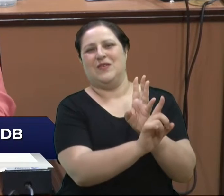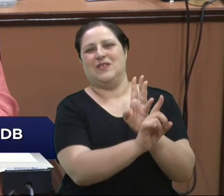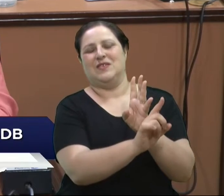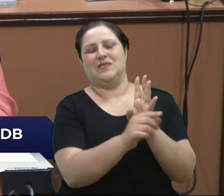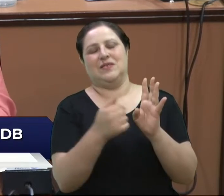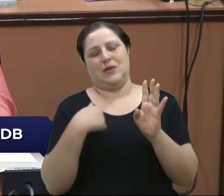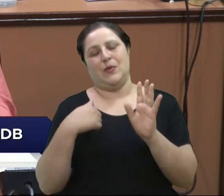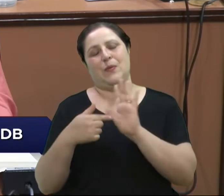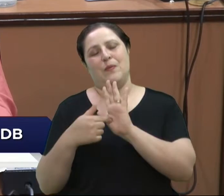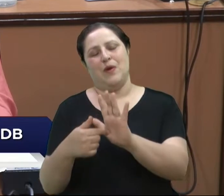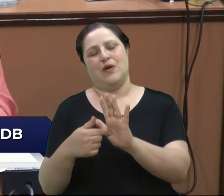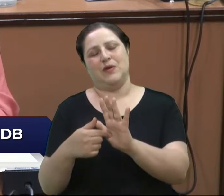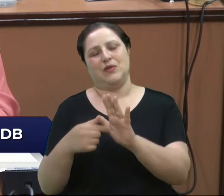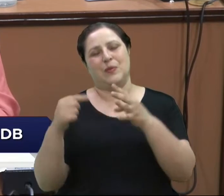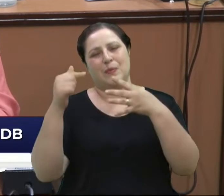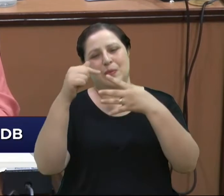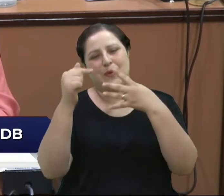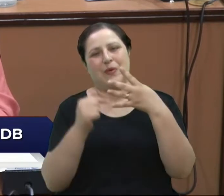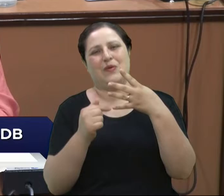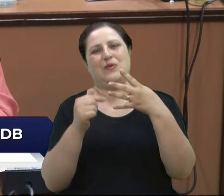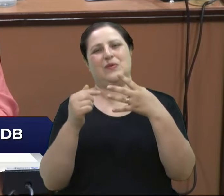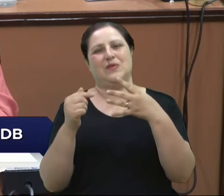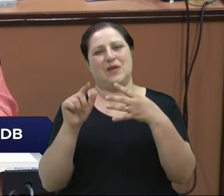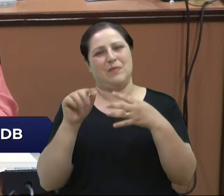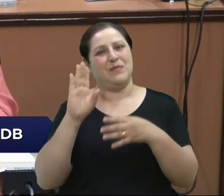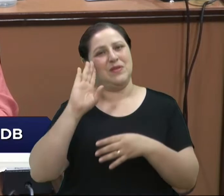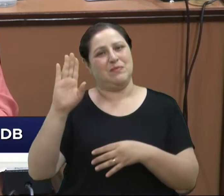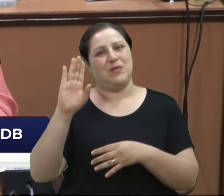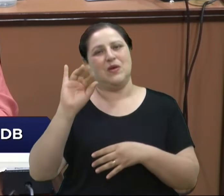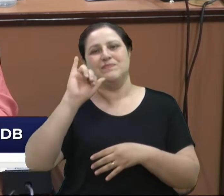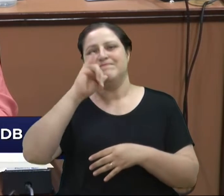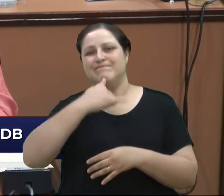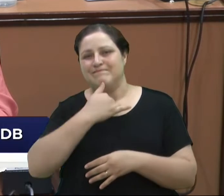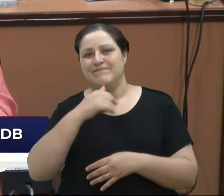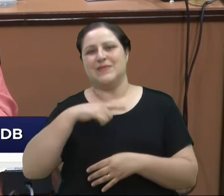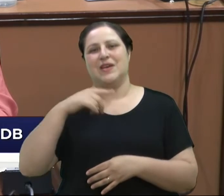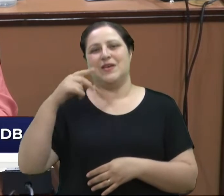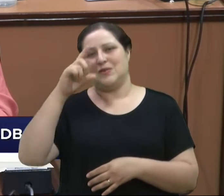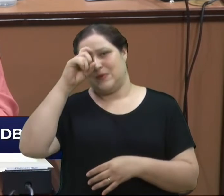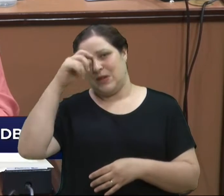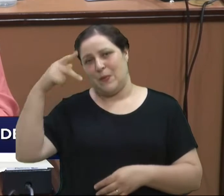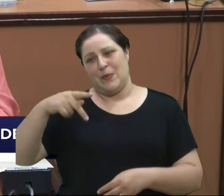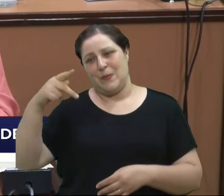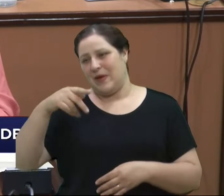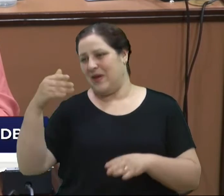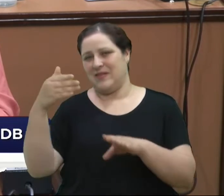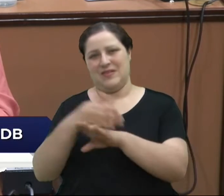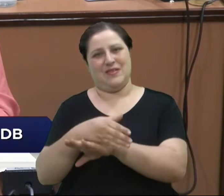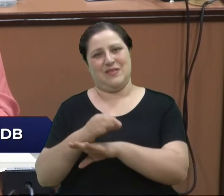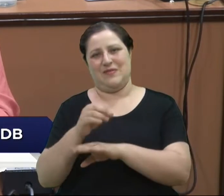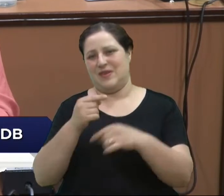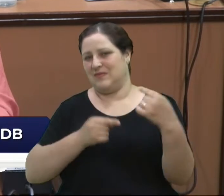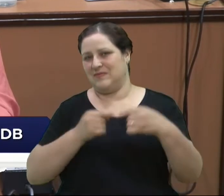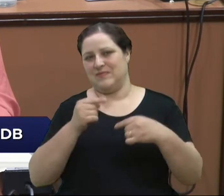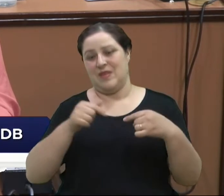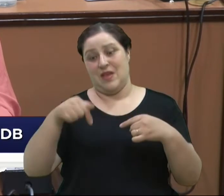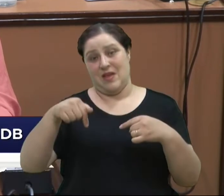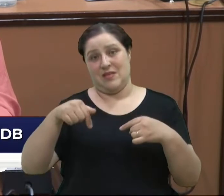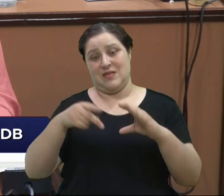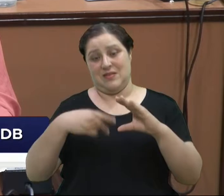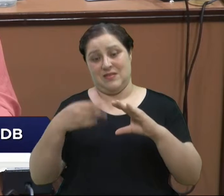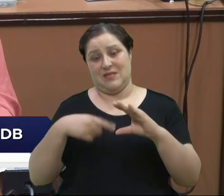os principais. É uma pena, realmente, que o Hospital Pompeia não esteja aqui debatendo conosco, né, porque essa casa ela tem uma